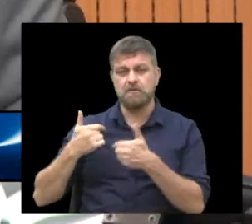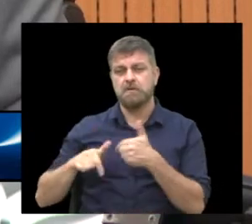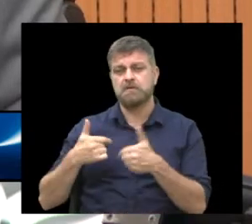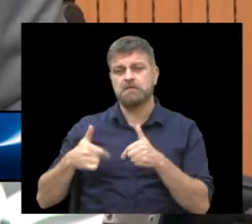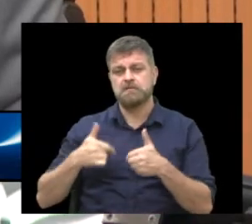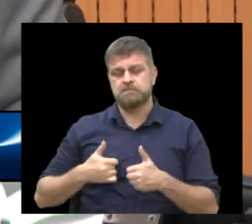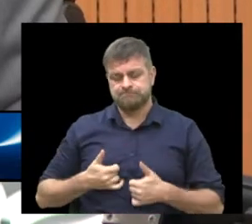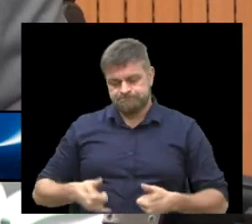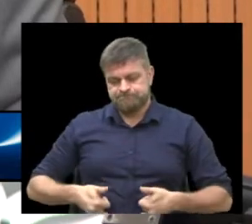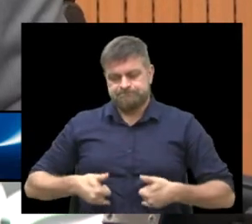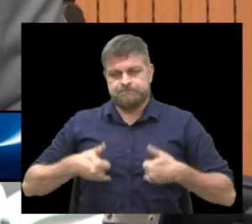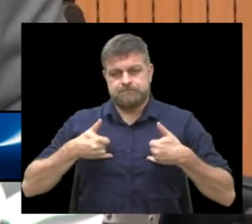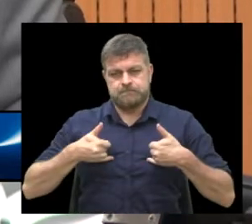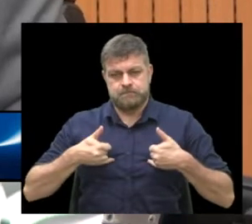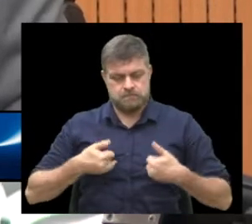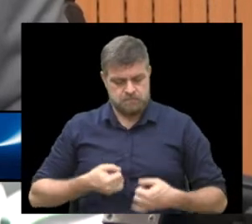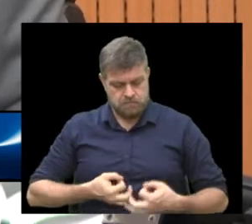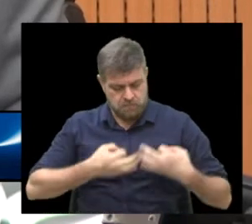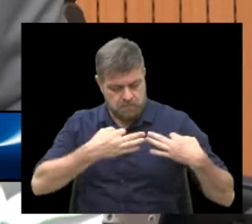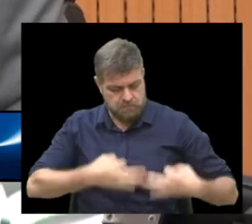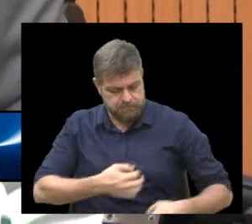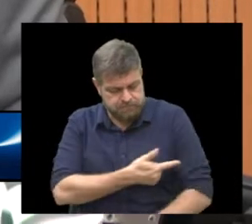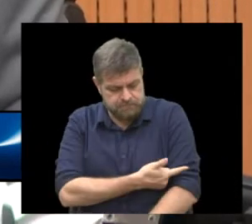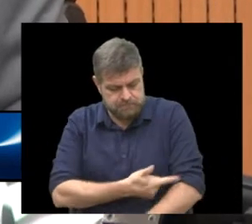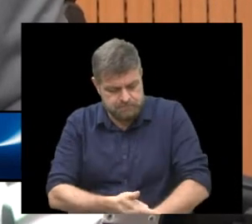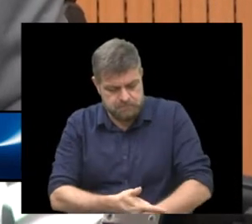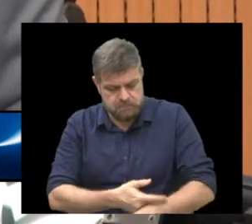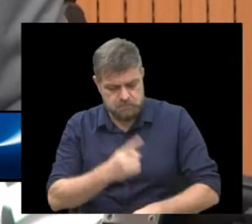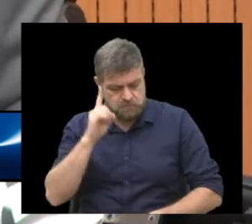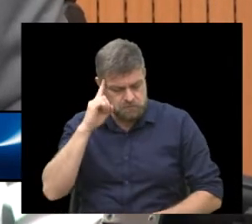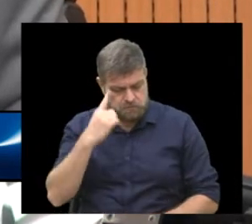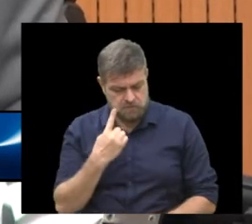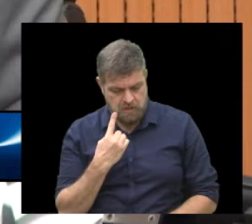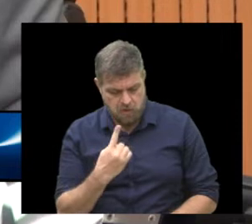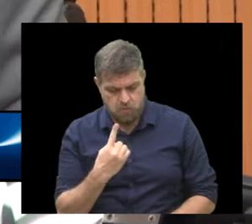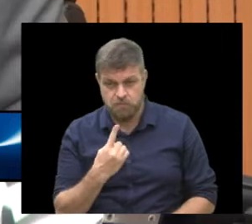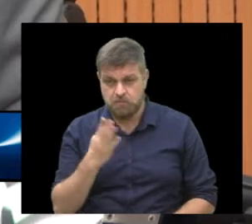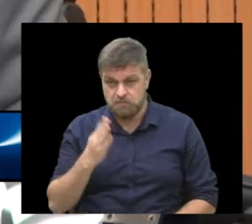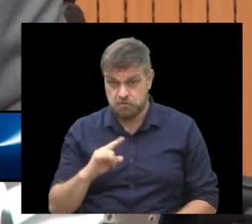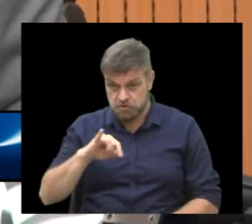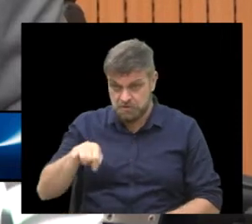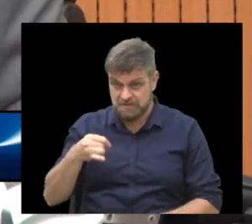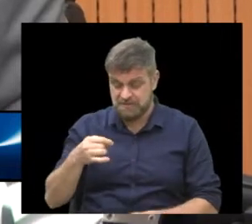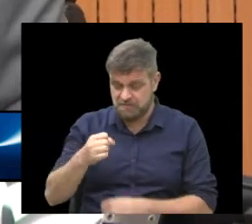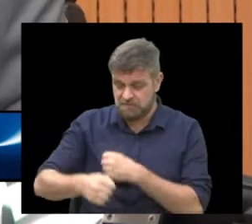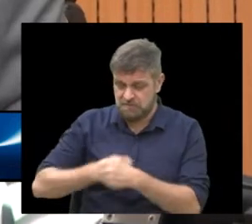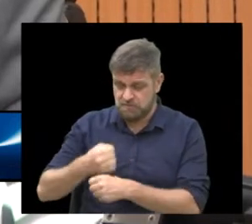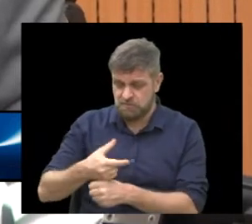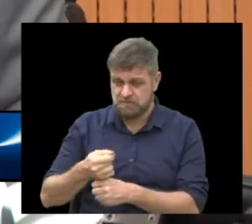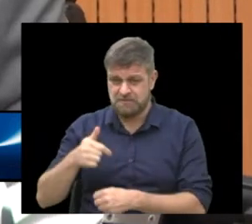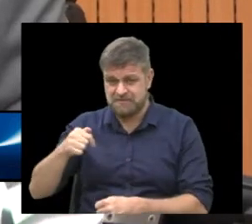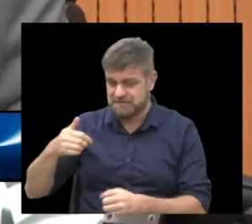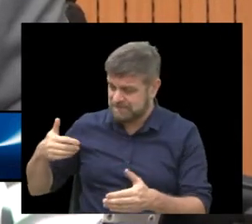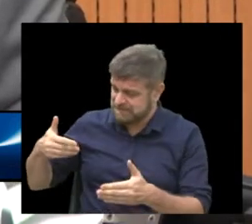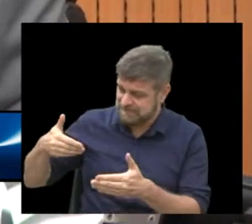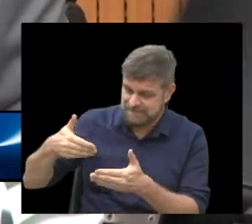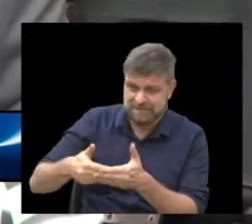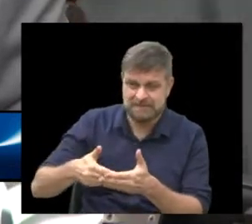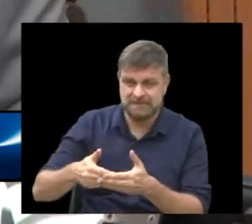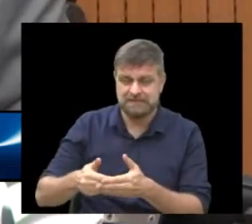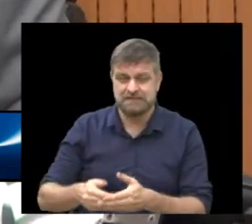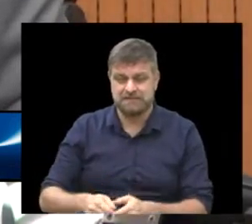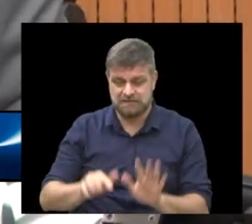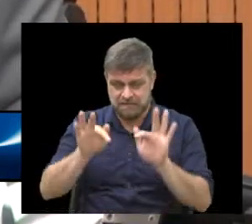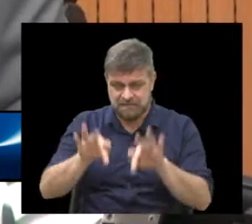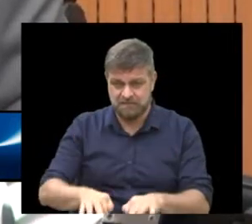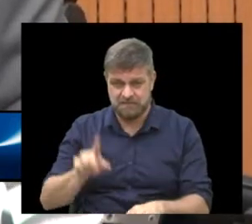muita honra e muita dignidade desde 1 de 2017 e que findará em 31